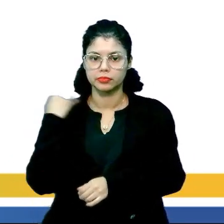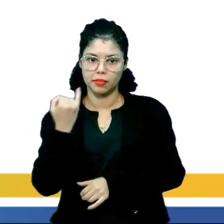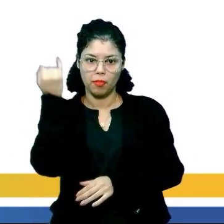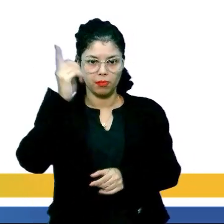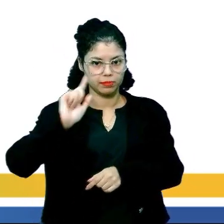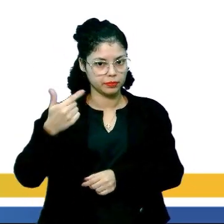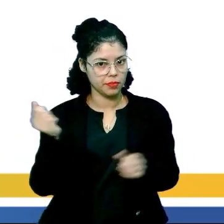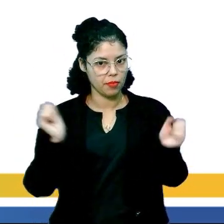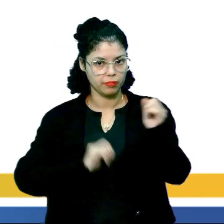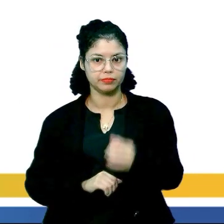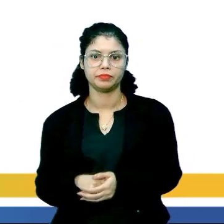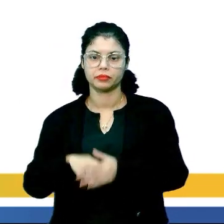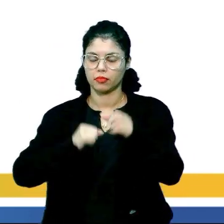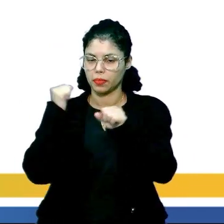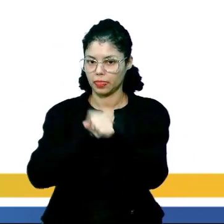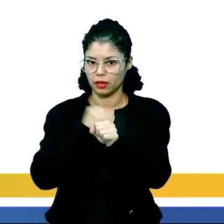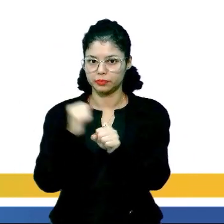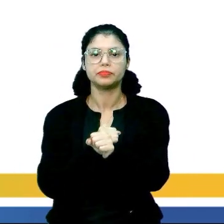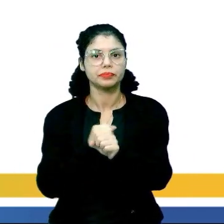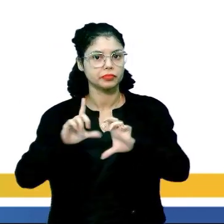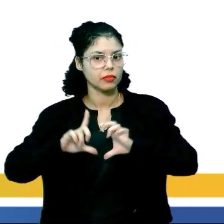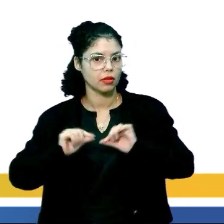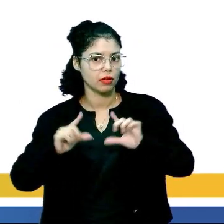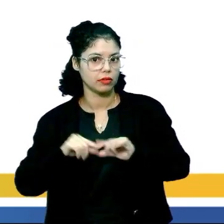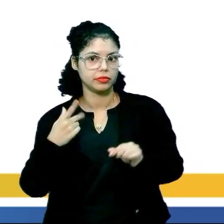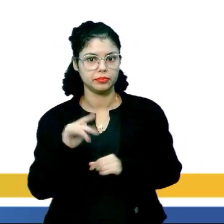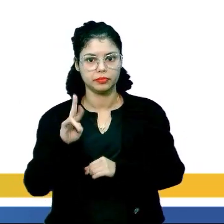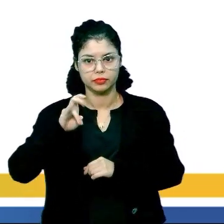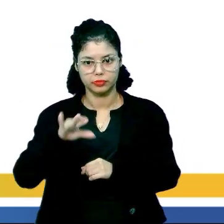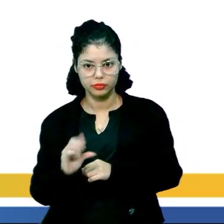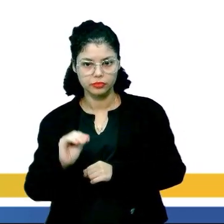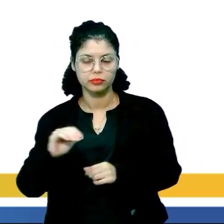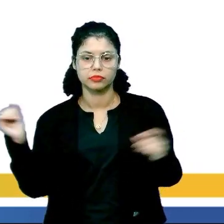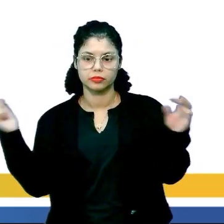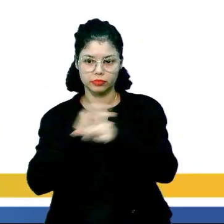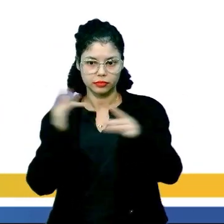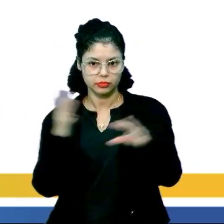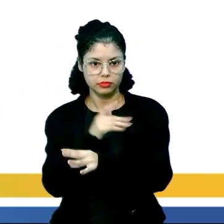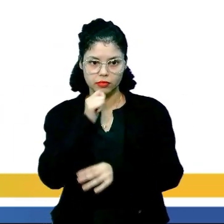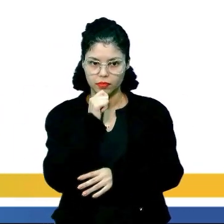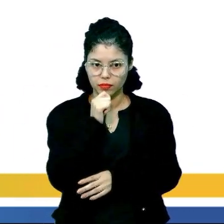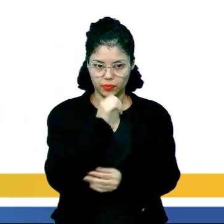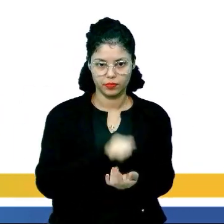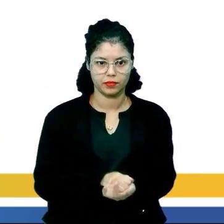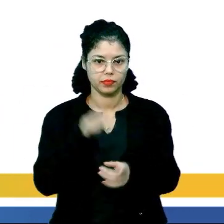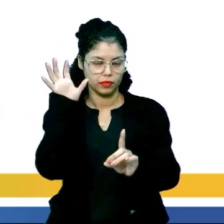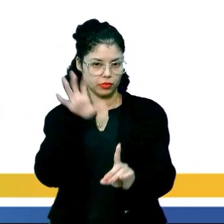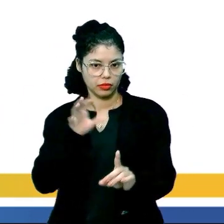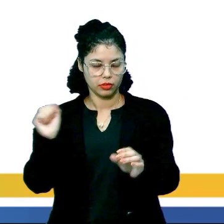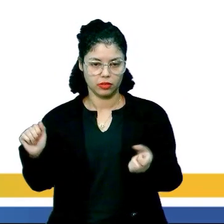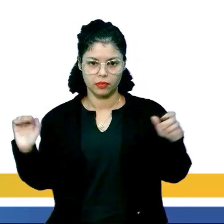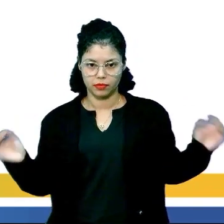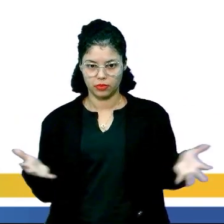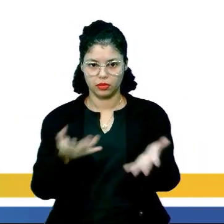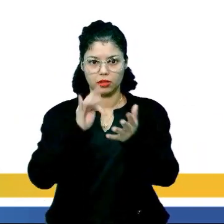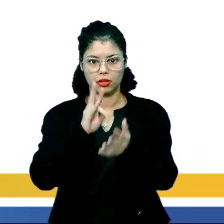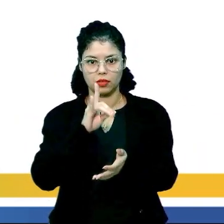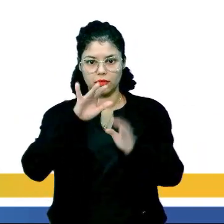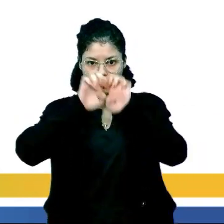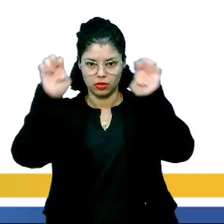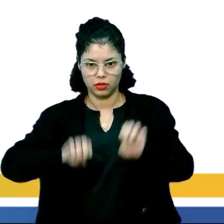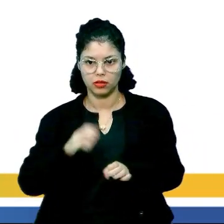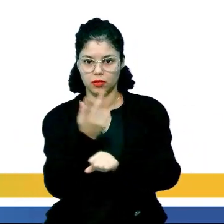especialmente após a construção de Brasília, levada lá a capital para o Planalto Central. Os investimentos na infraestrutura